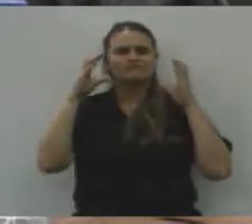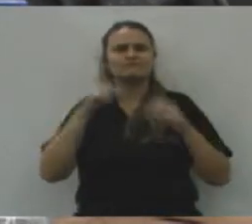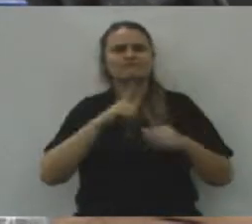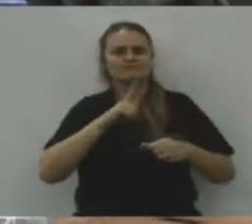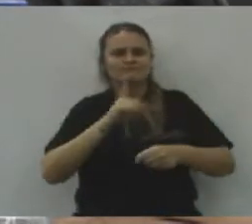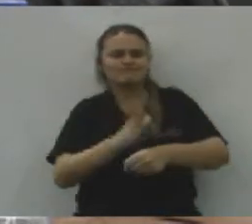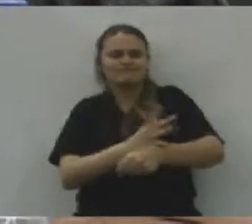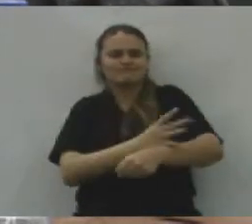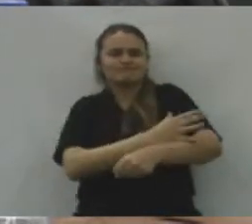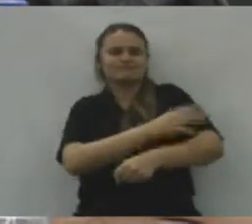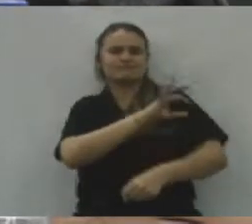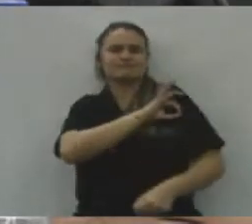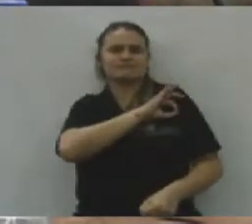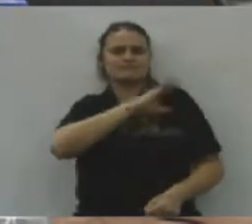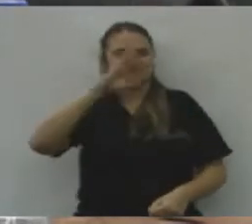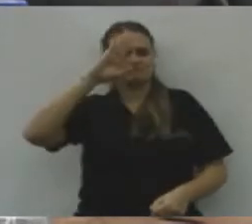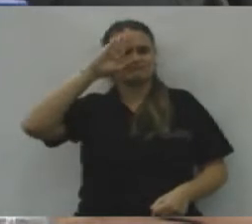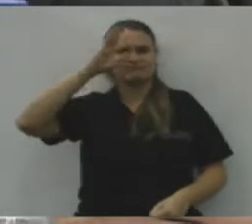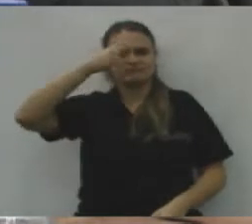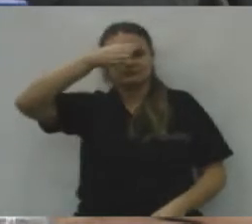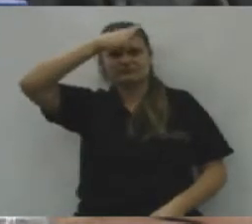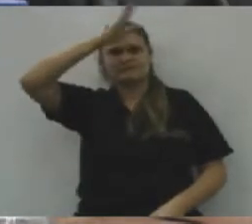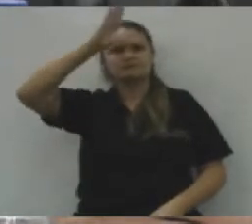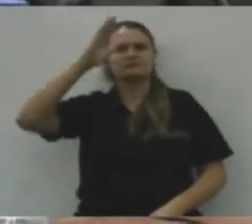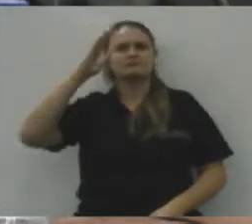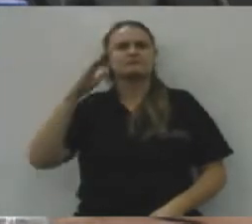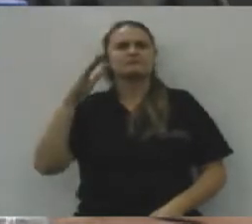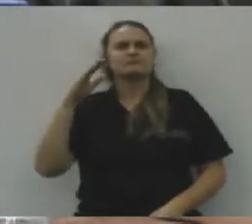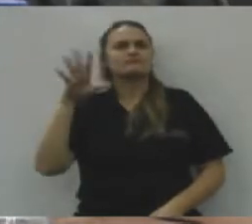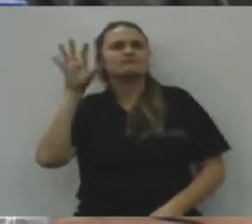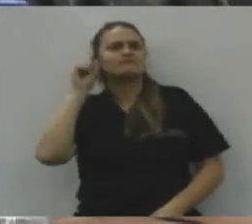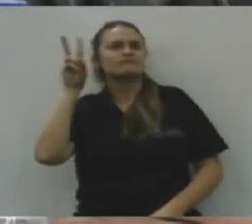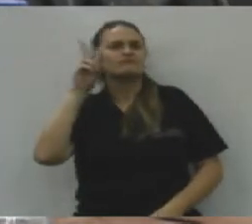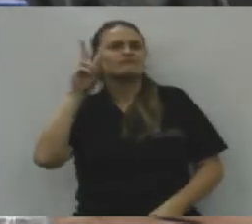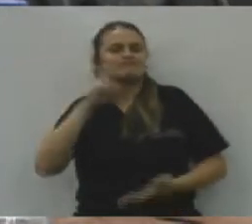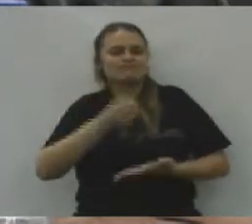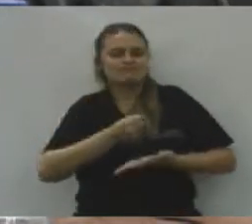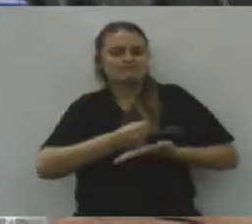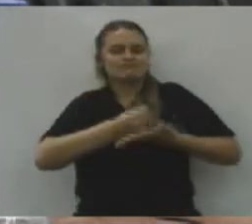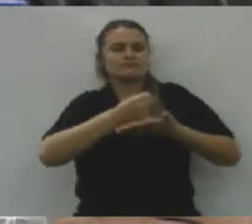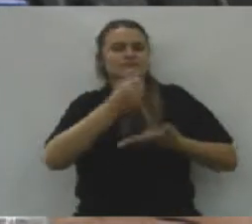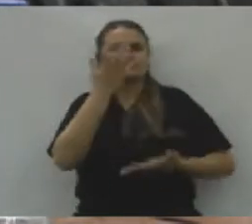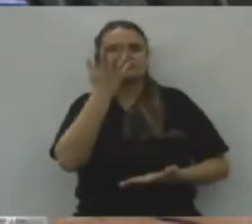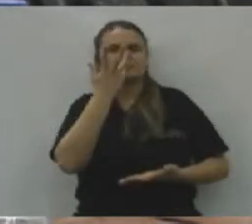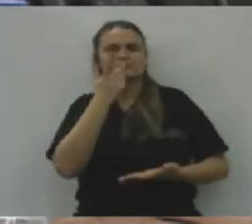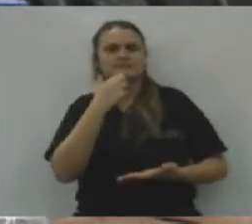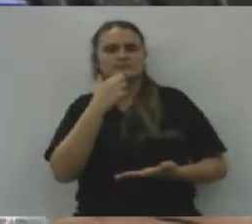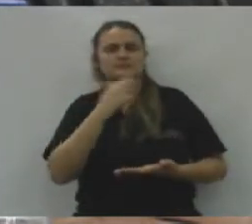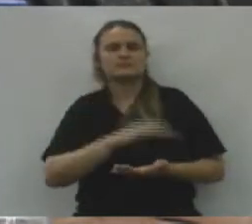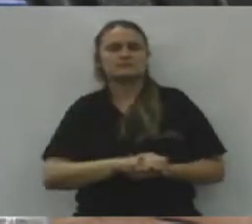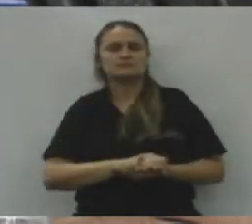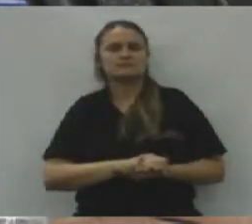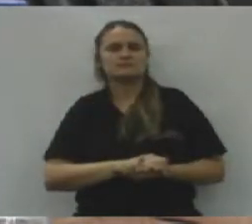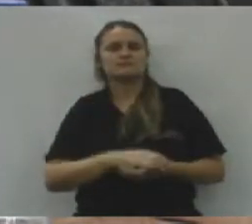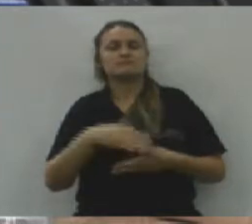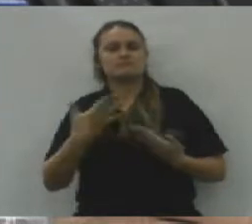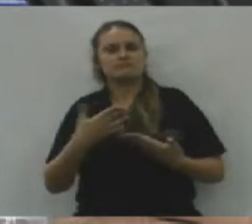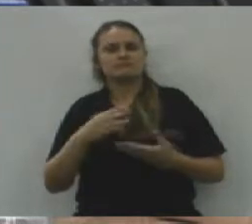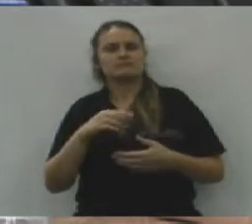polícia militar ou os bombeiros quando fazem socorro. A gente se emociona, sabe? Então, quando salva uma criança. Então, você vê,